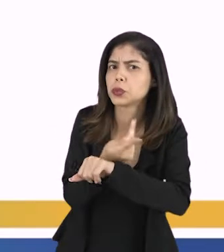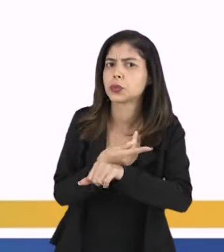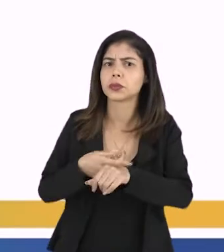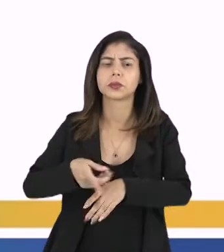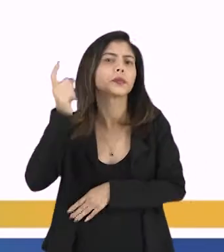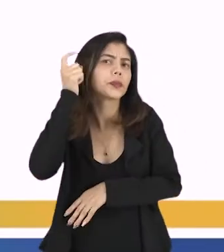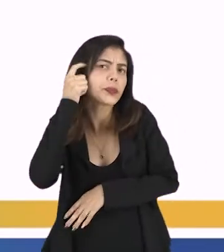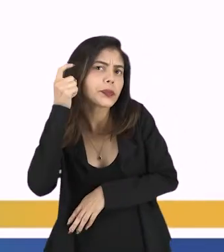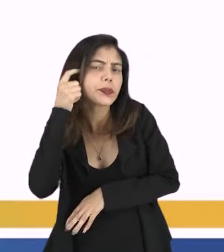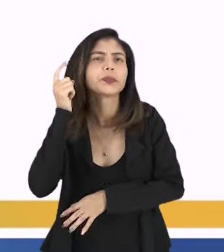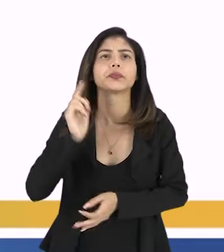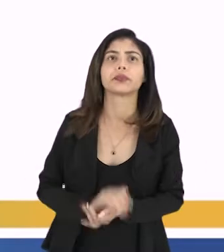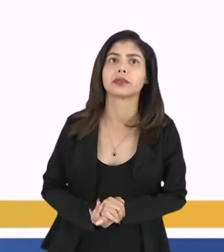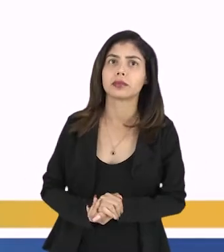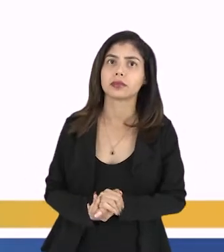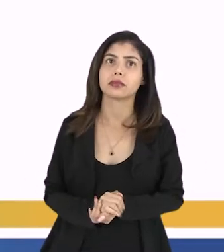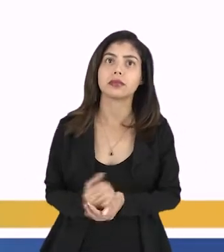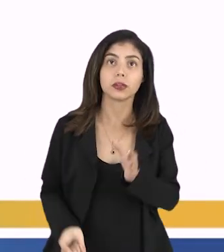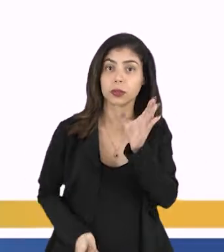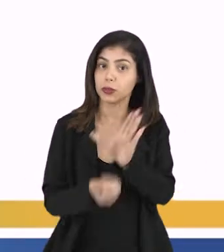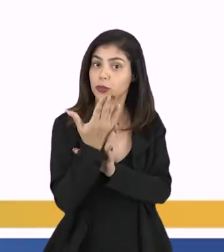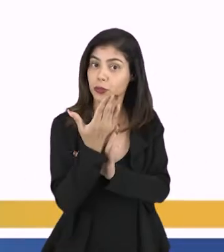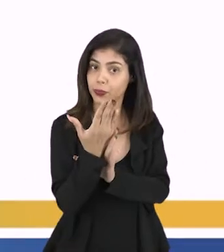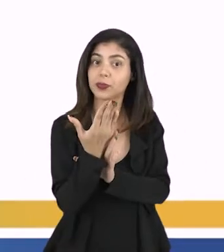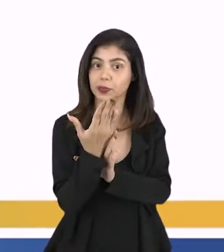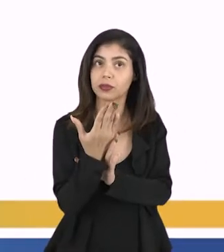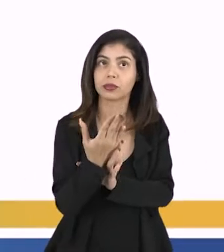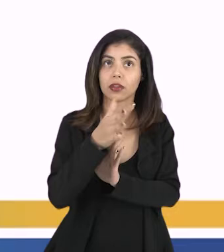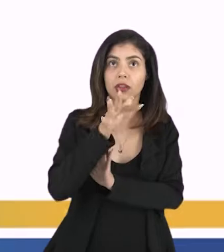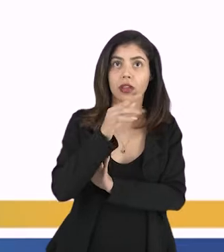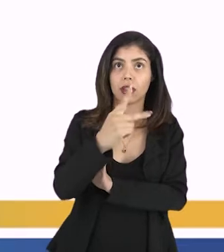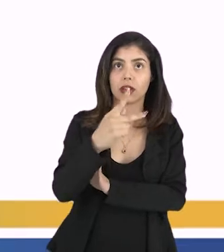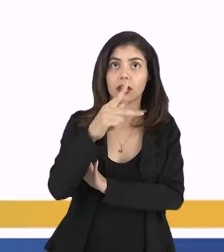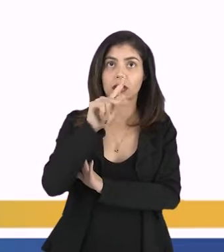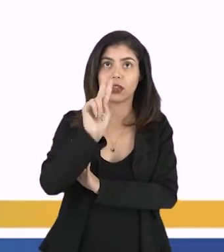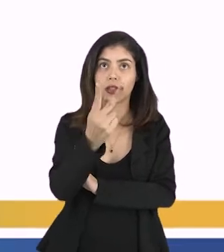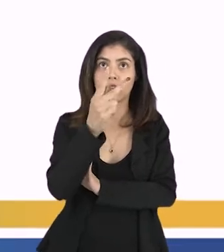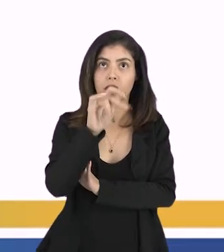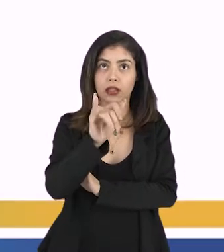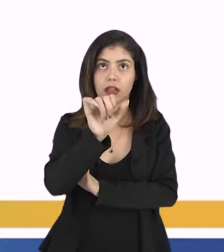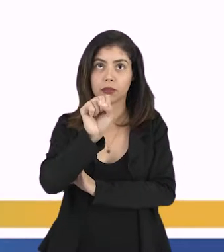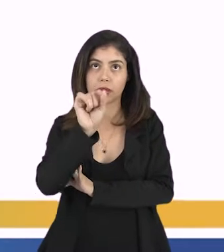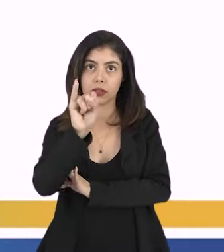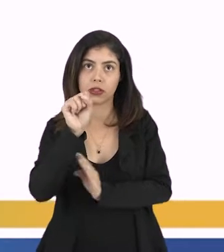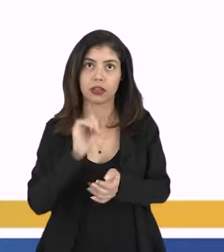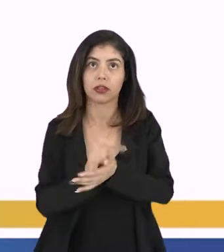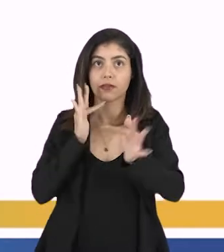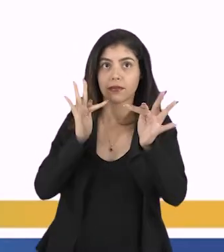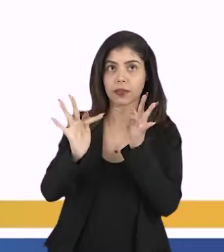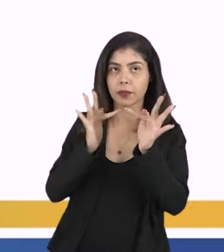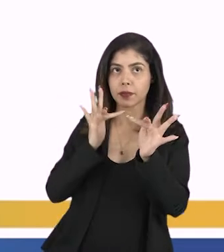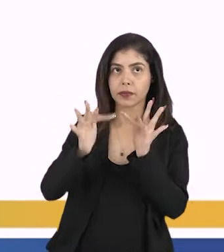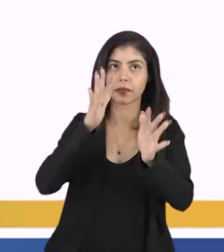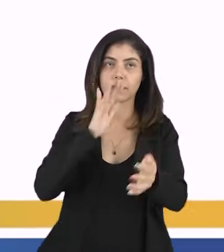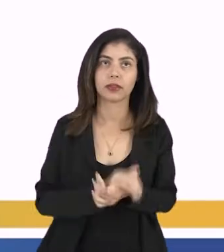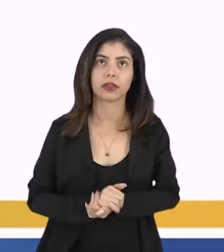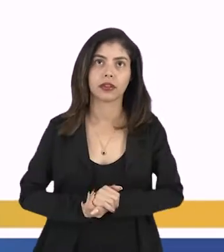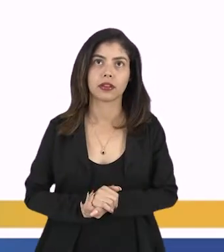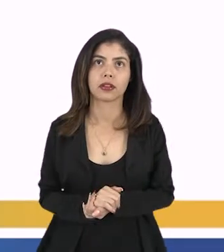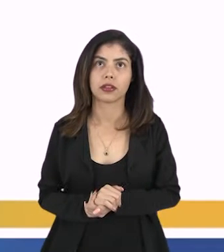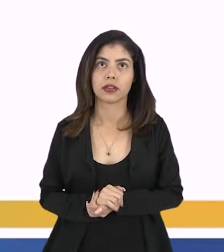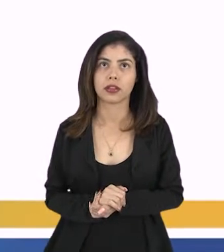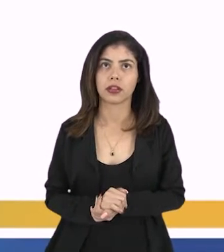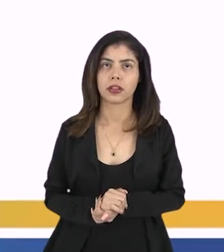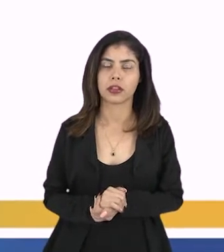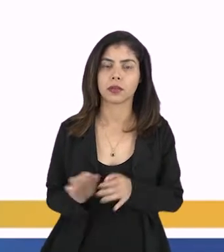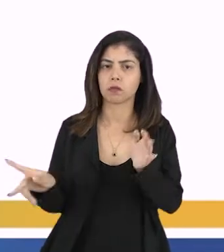a lógica da existência na physis, que é a própria física, né, que a gente mais tarde vai chamar isso de física, aquilo